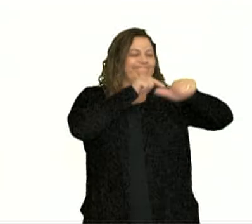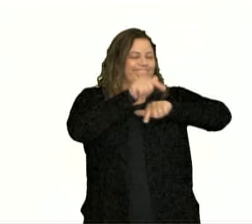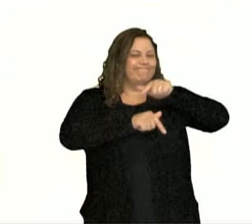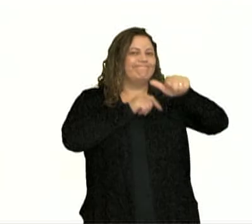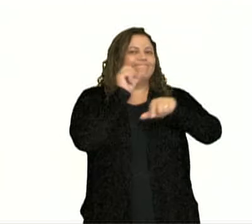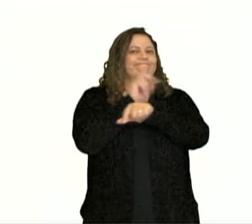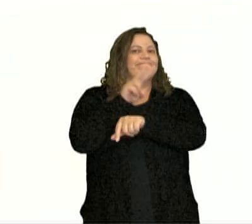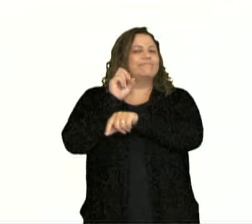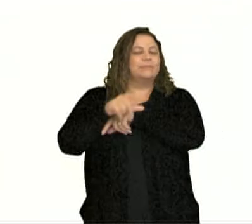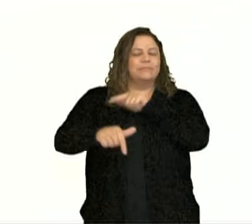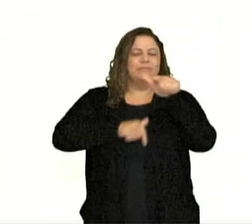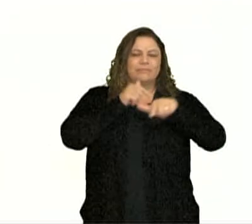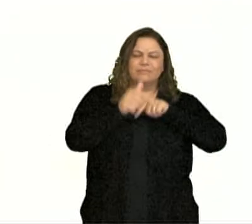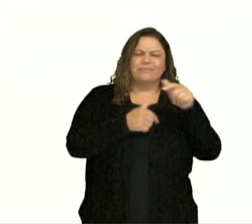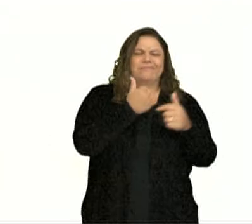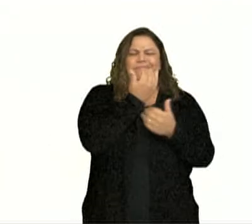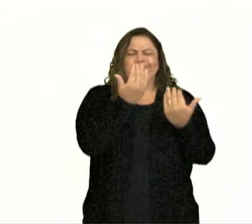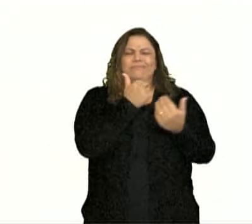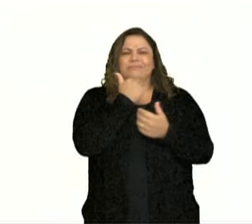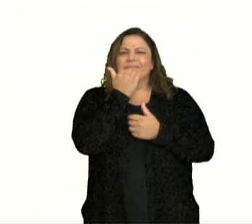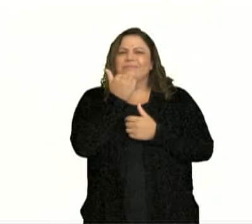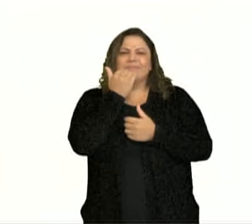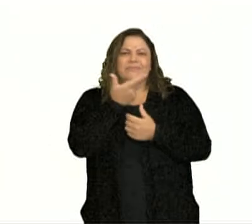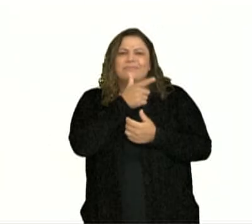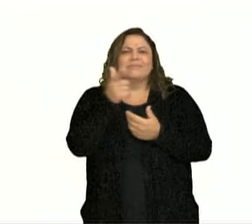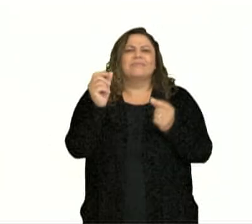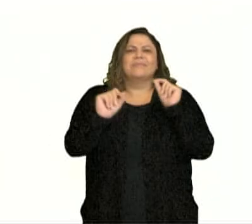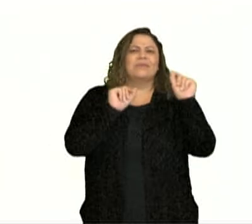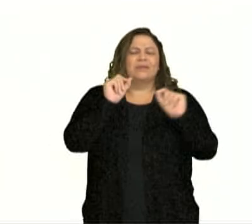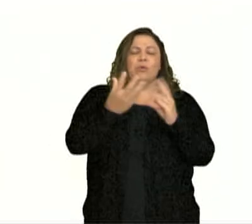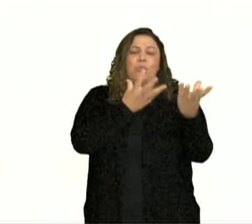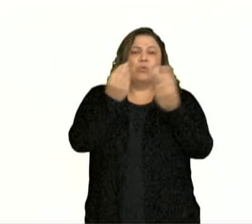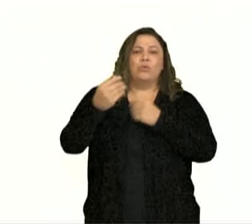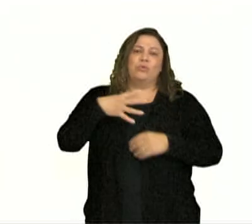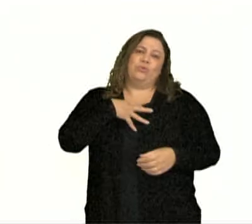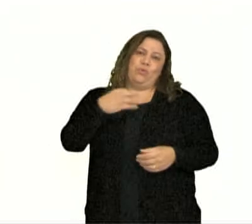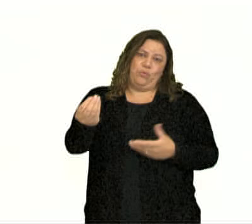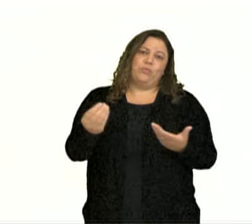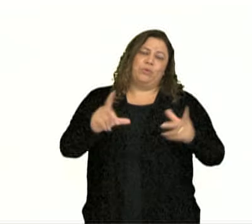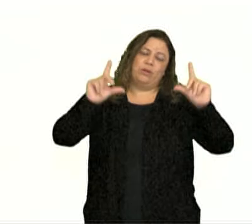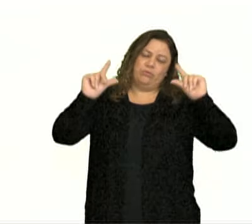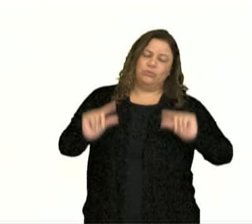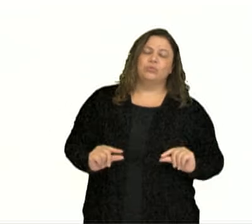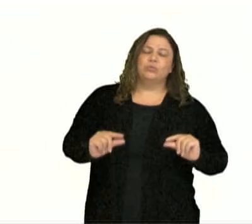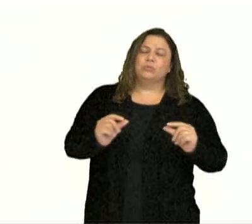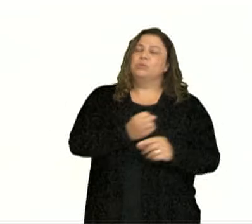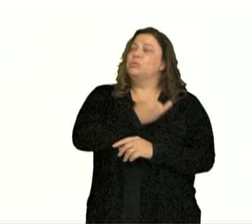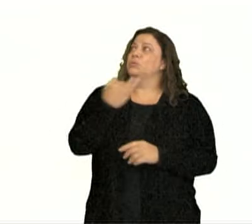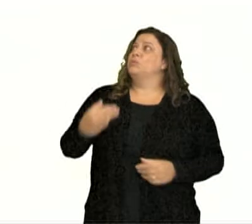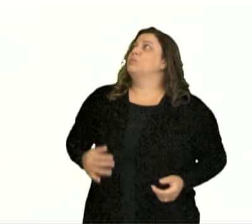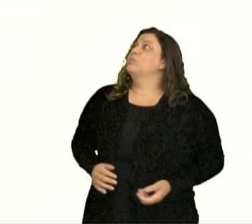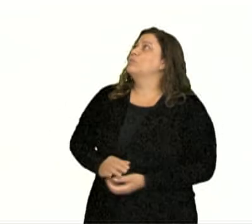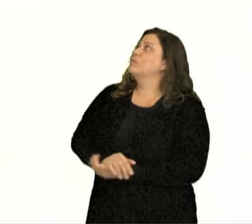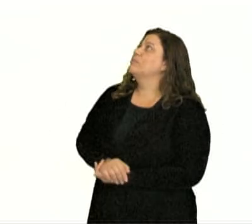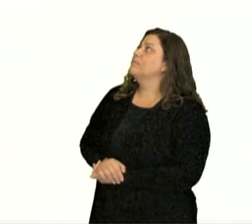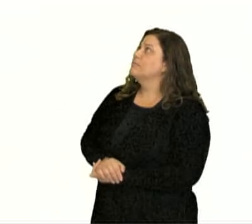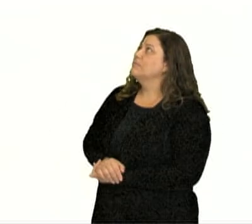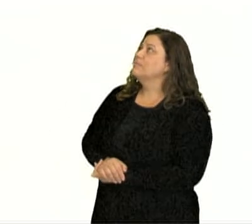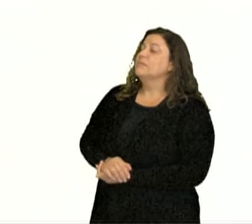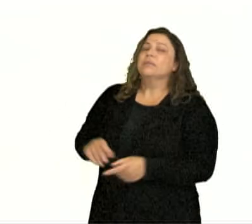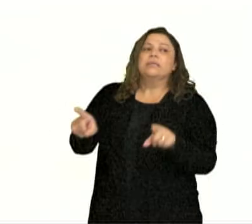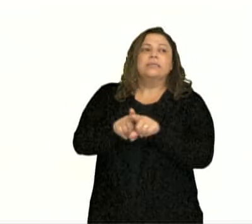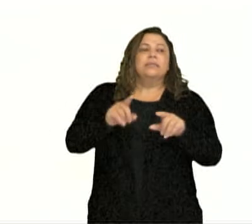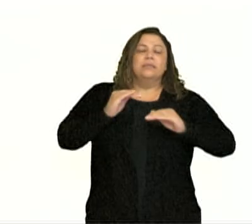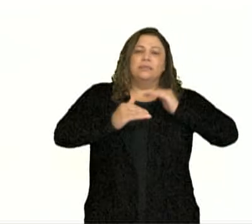bom, não tem como eu ter muitos filhos, que daí não vai ter como administrar minha casa, daí diminuiu a quantidade de filhos. E o processo de